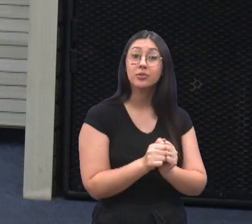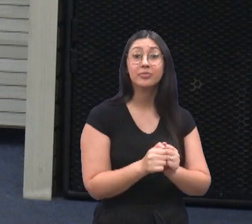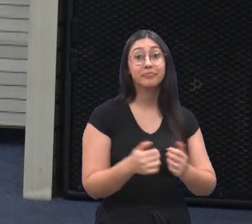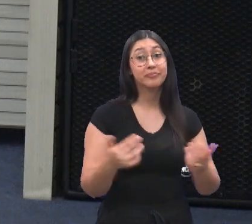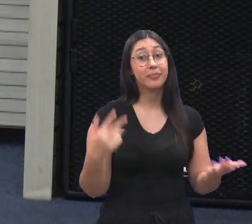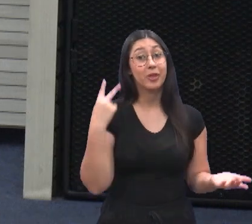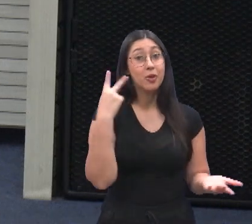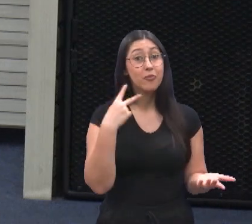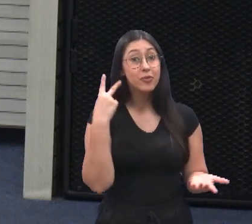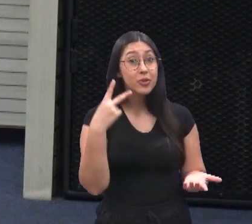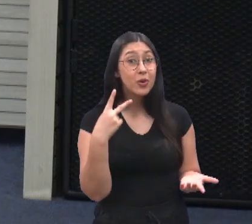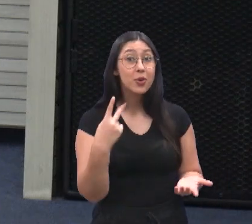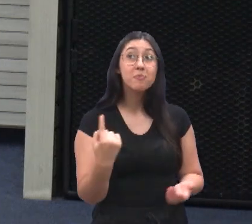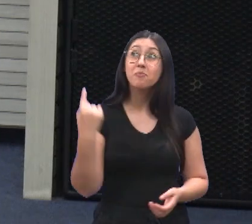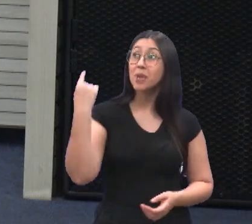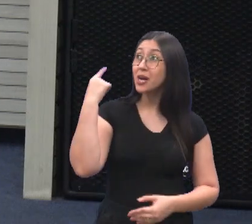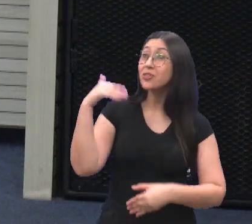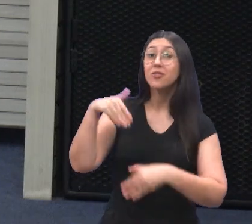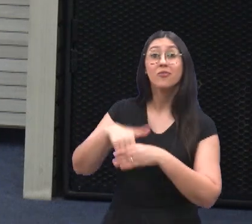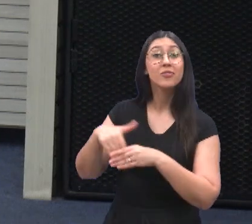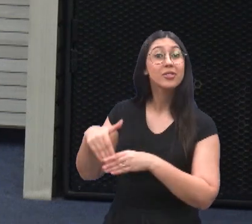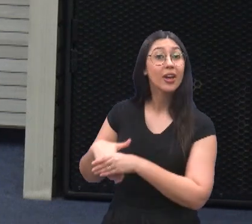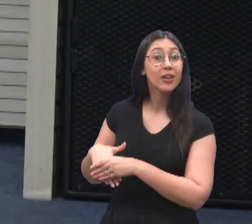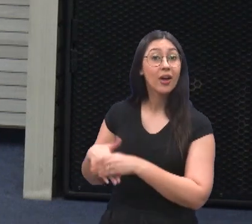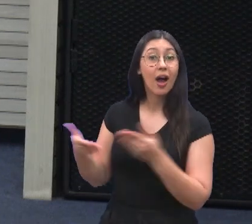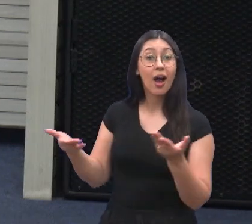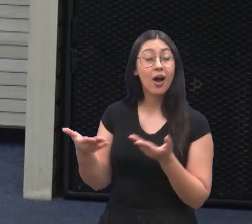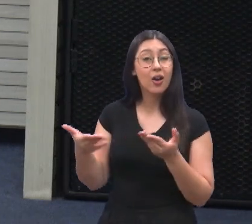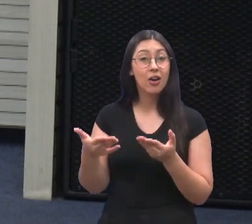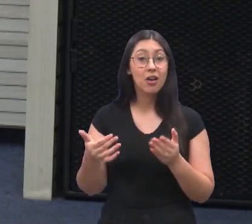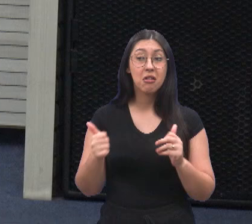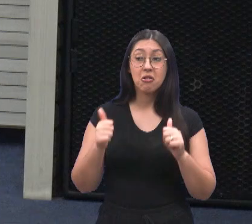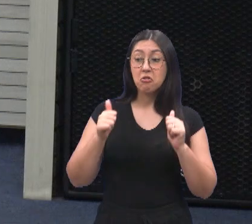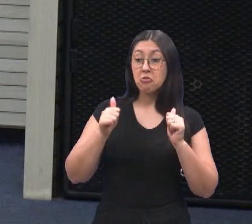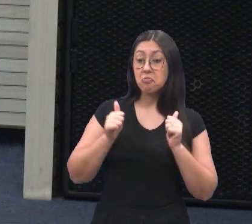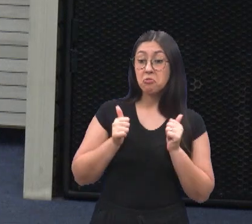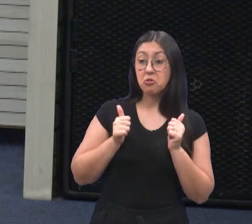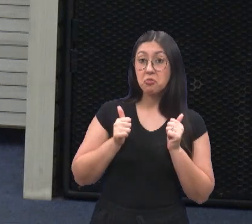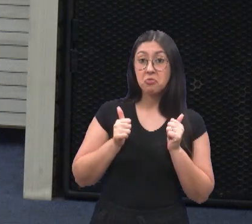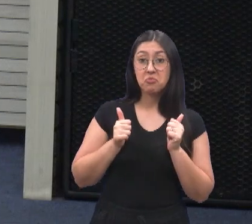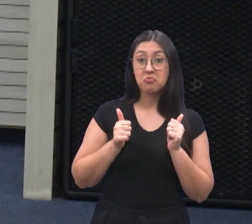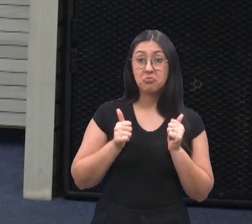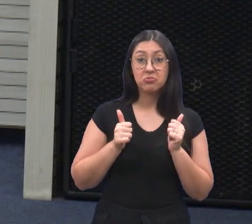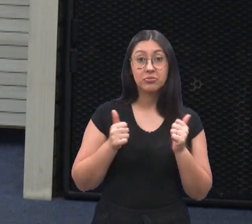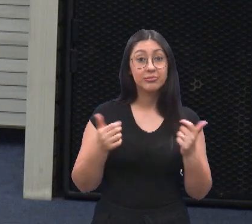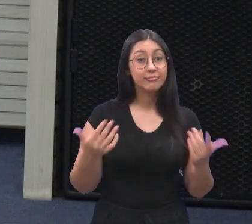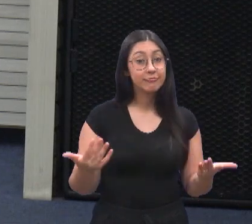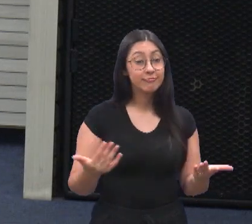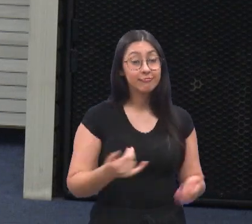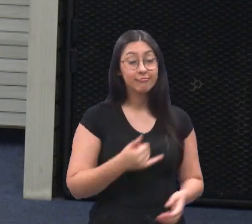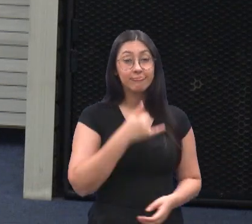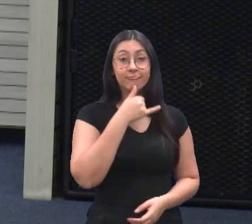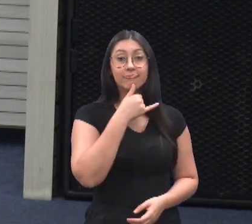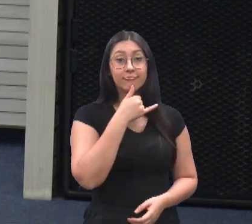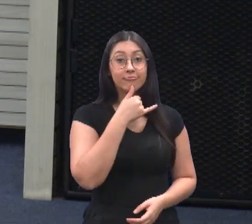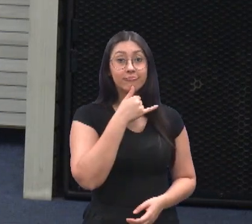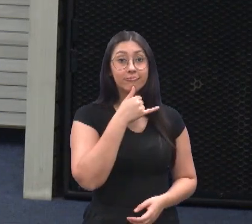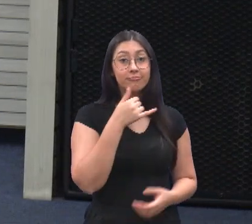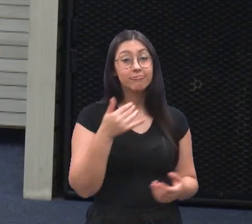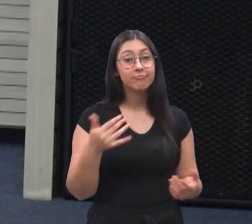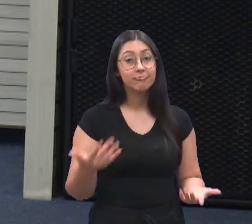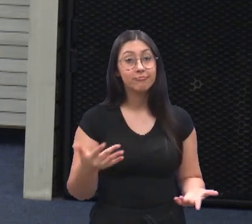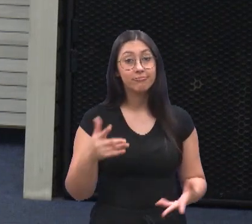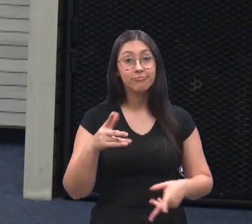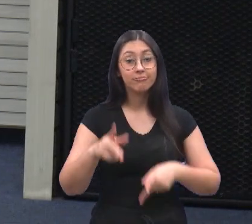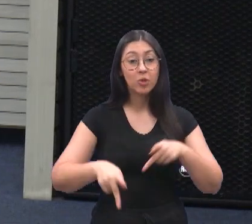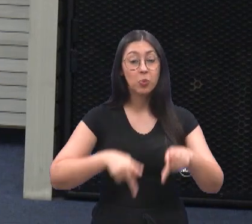que votaram lá, junto com o Robertinho, hoje ficaram na base do governo, e, infelizmente, quem perde com isso é a